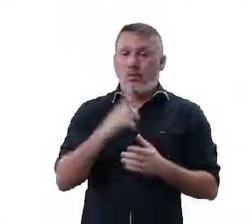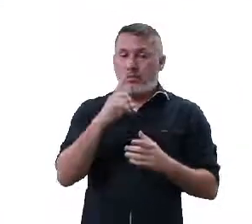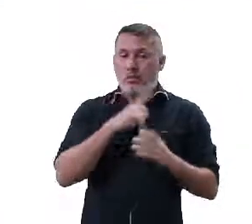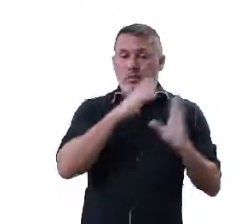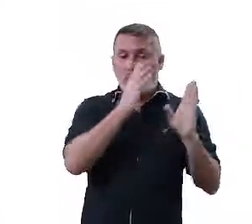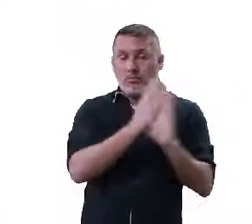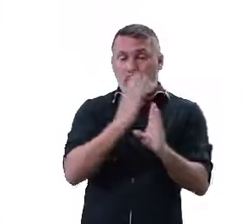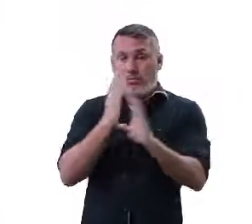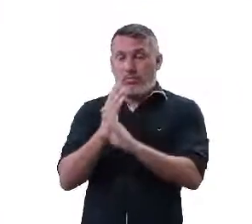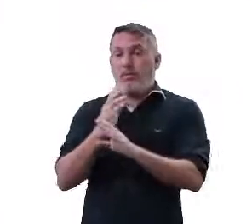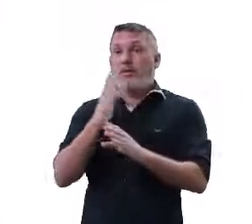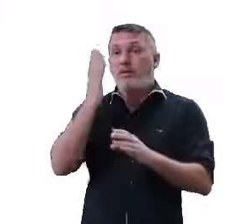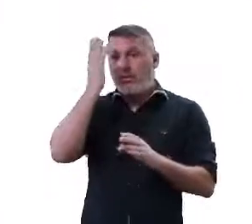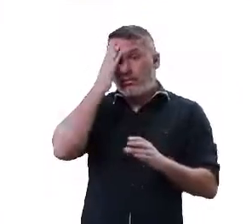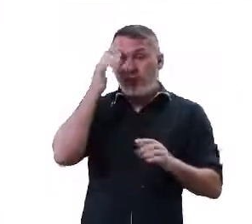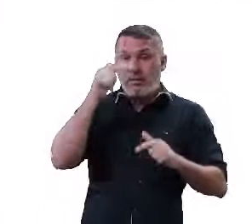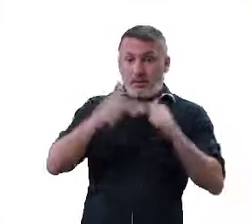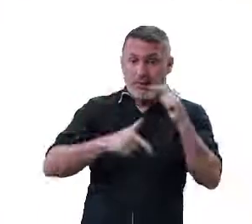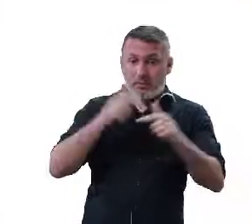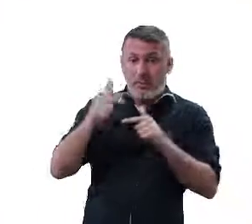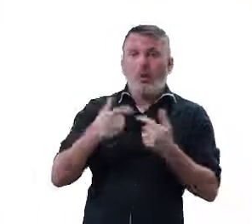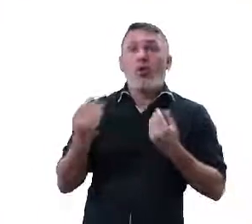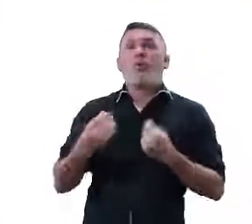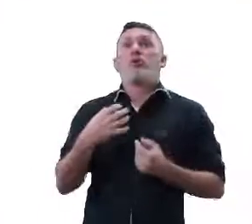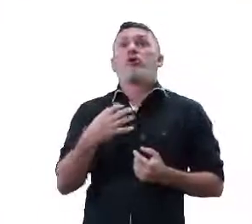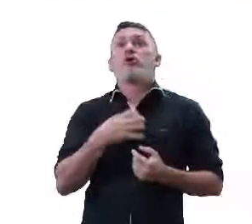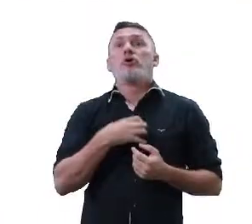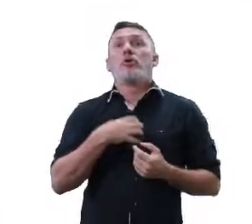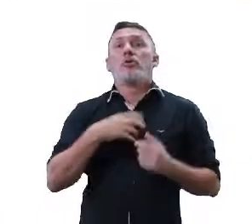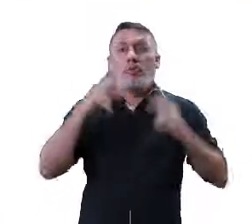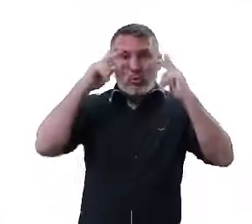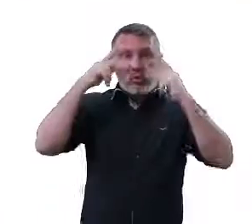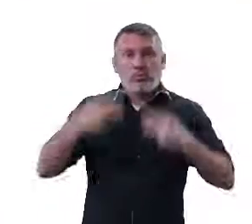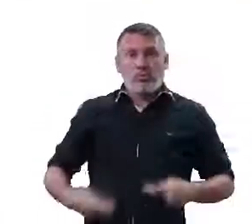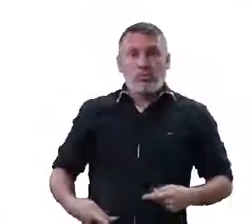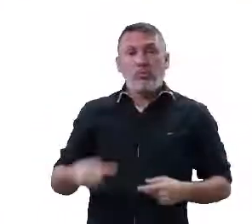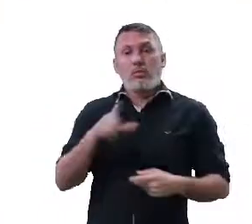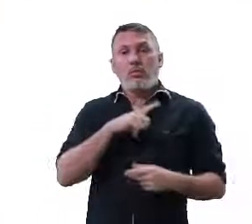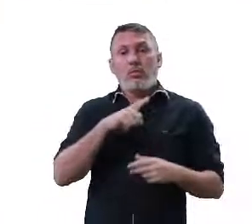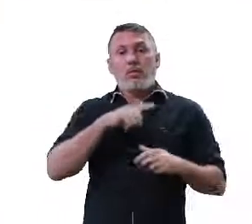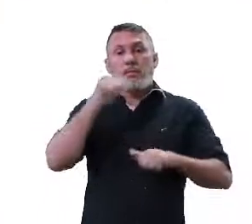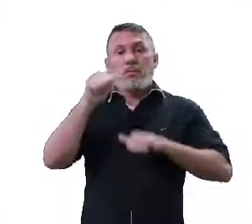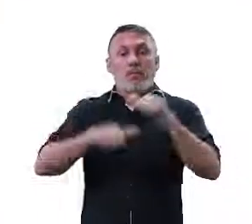vai definir o trabalho como uma forma do homem modificar, né,